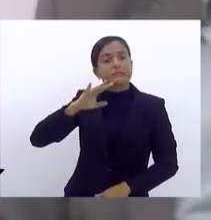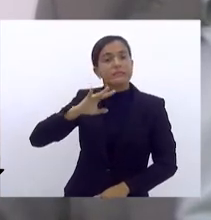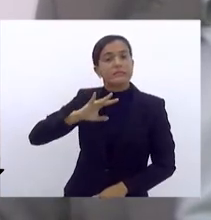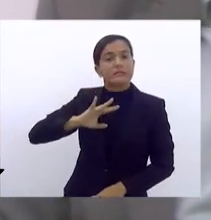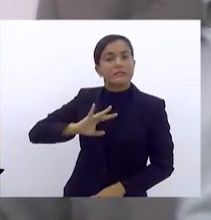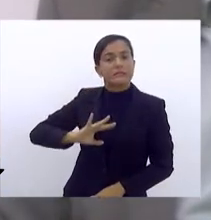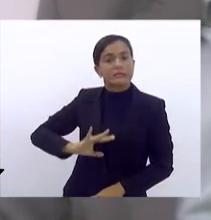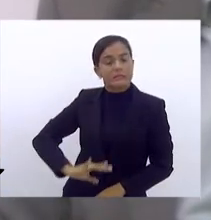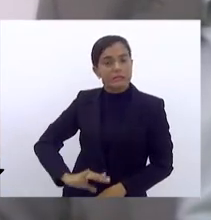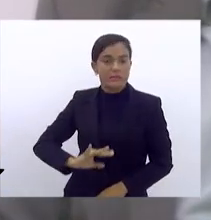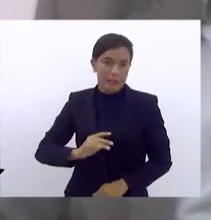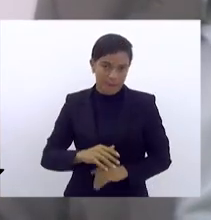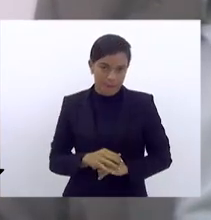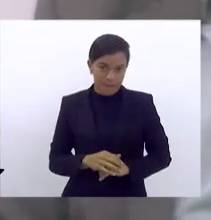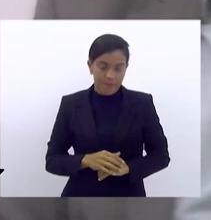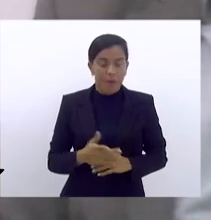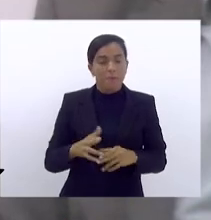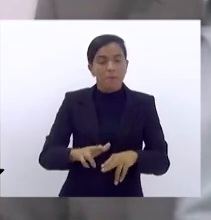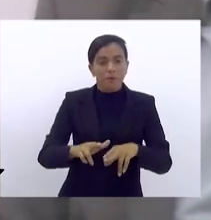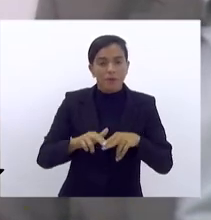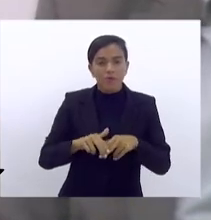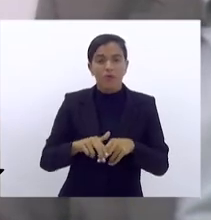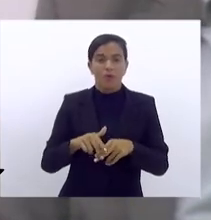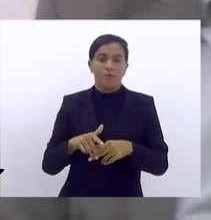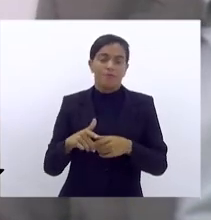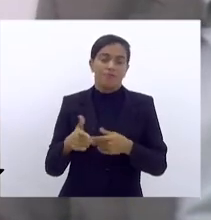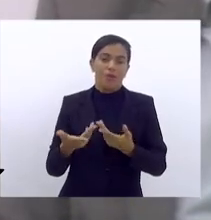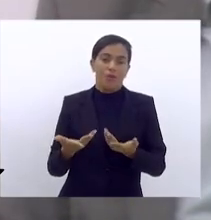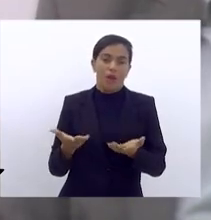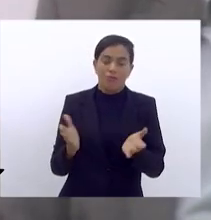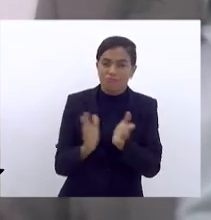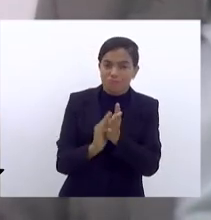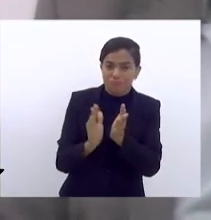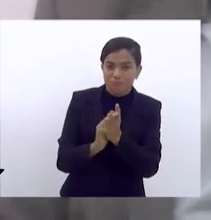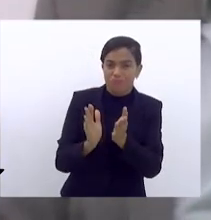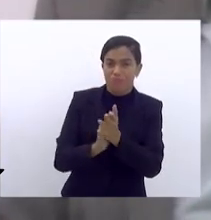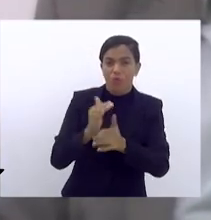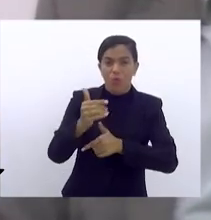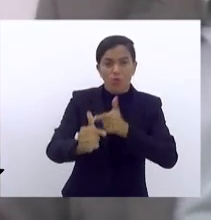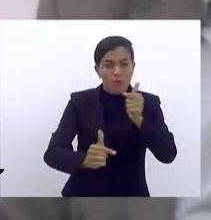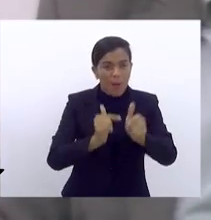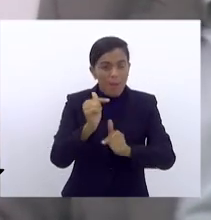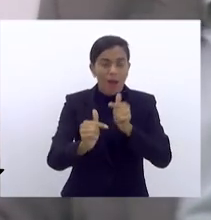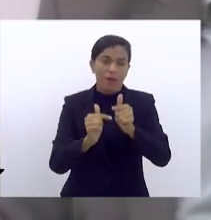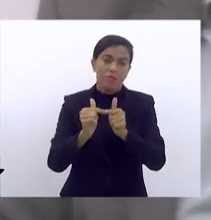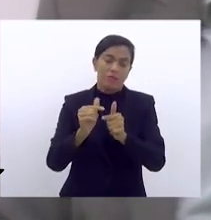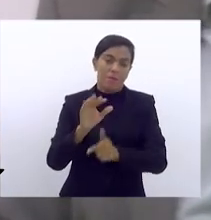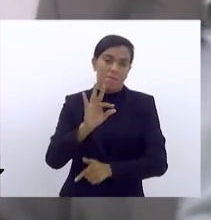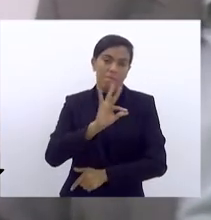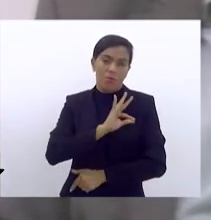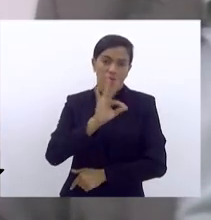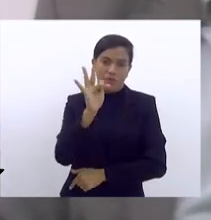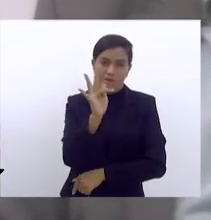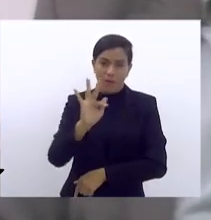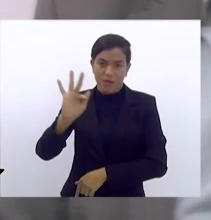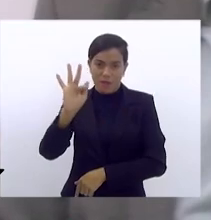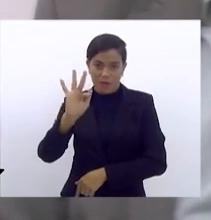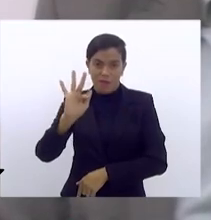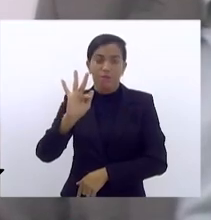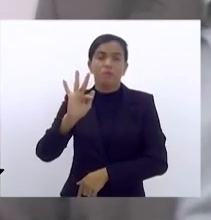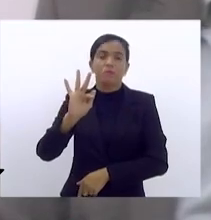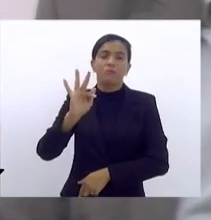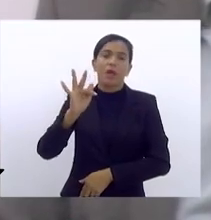nesse sentido eu quero parabenizar o trabalho feito especialmente pela Polícia Federal pelo Ministério da Justiça